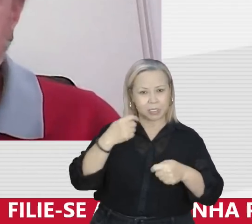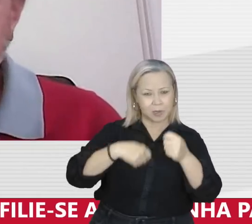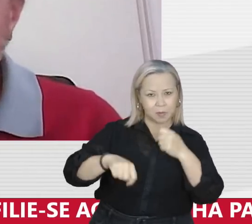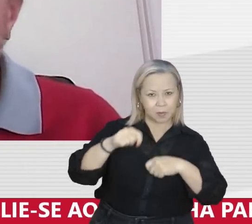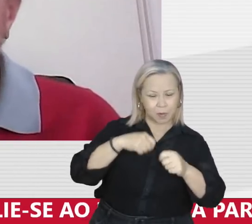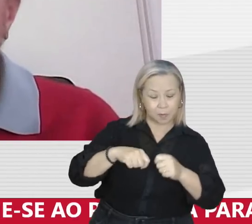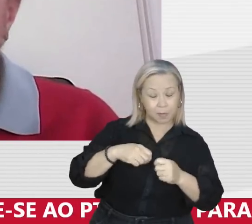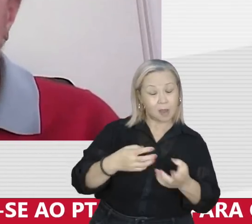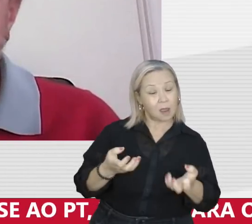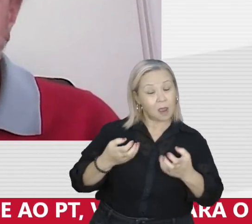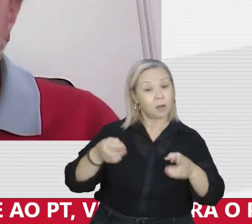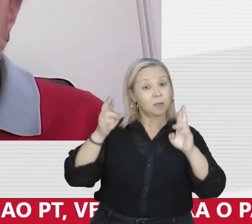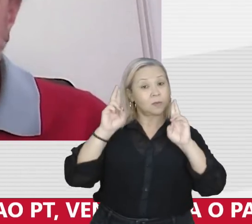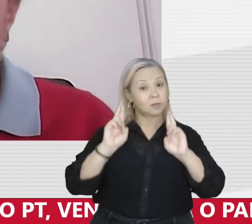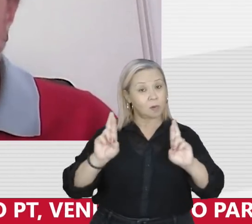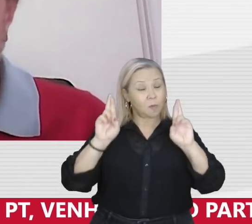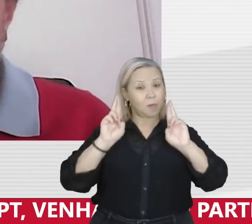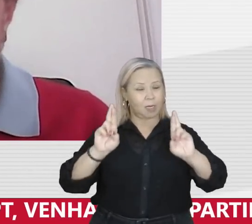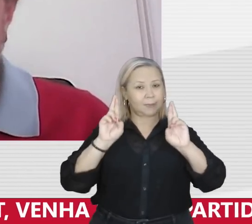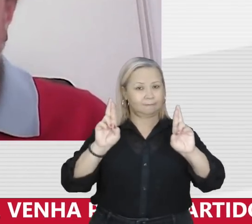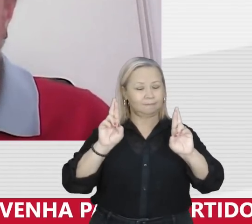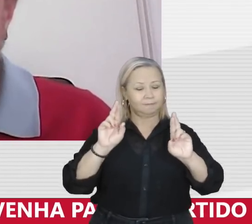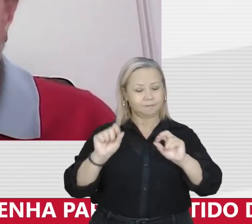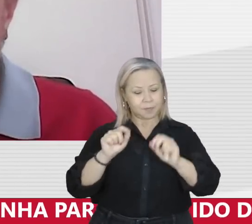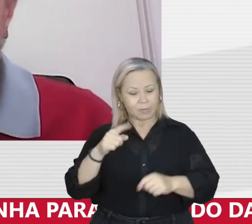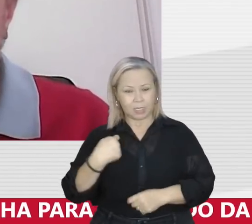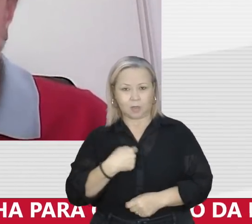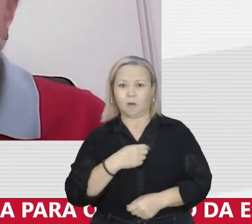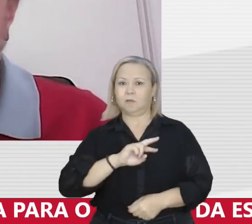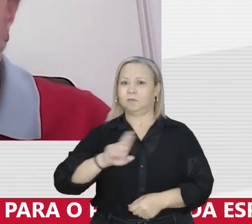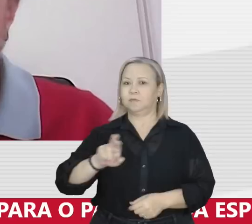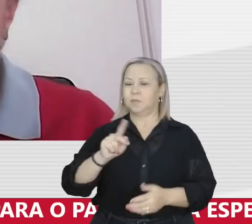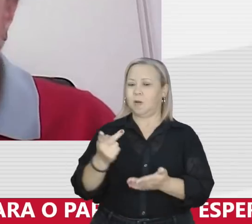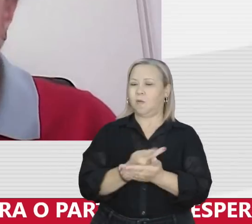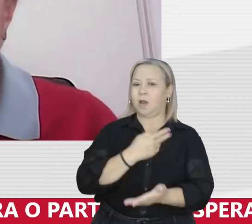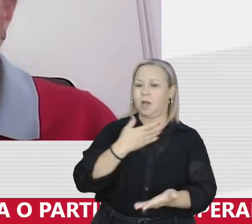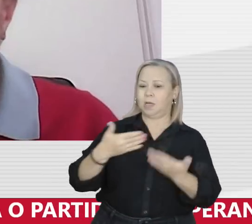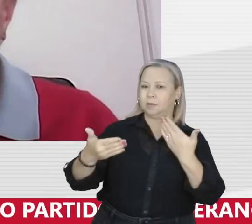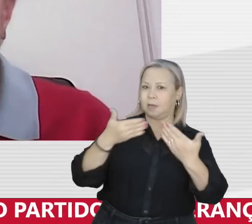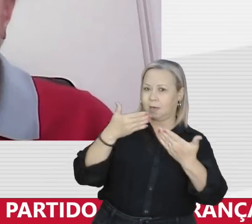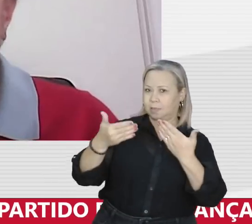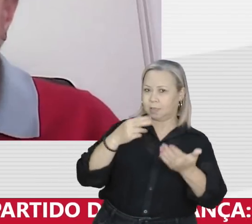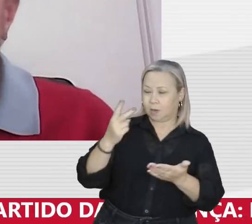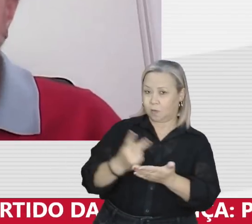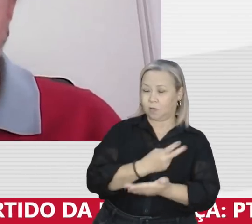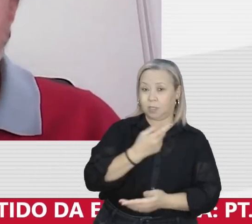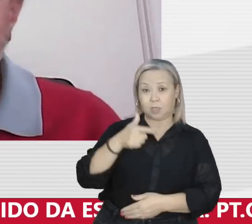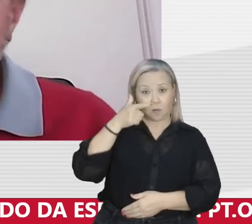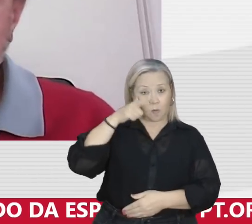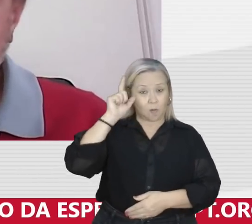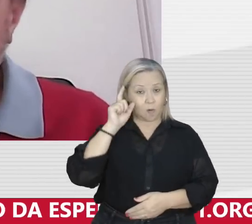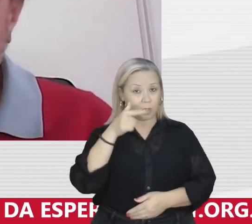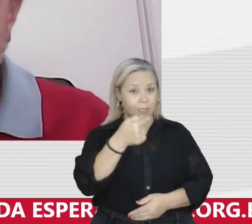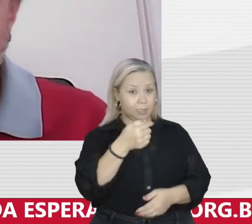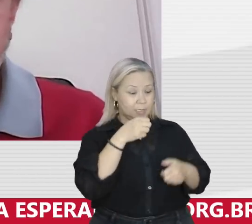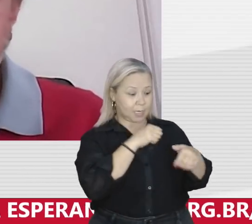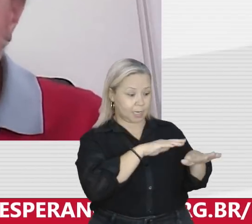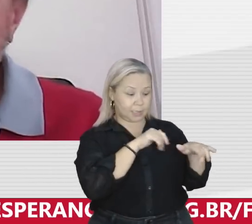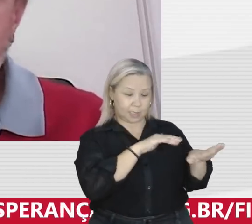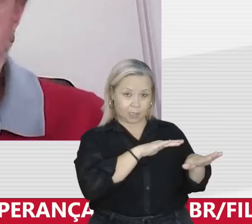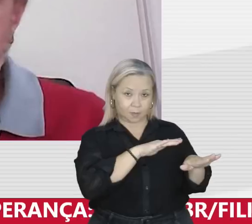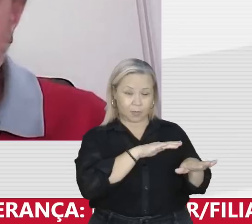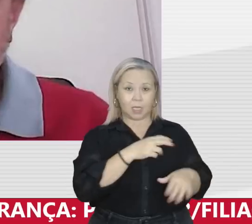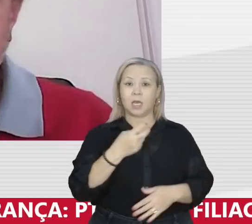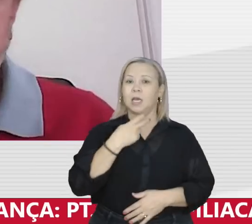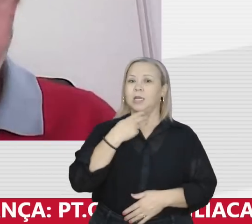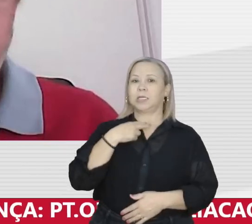espero, então, que a gente não erre na análise do que aconteceu no 7 de setembro, não dá para menosprezar,